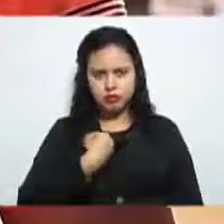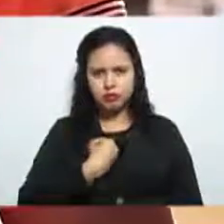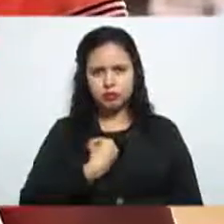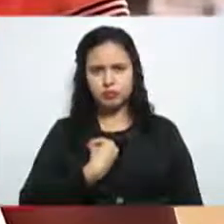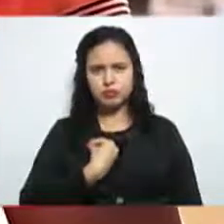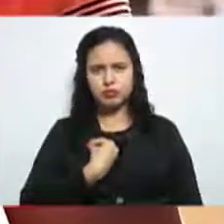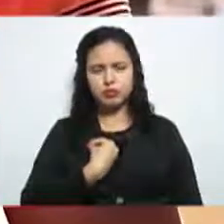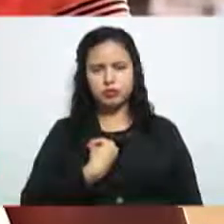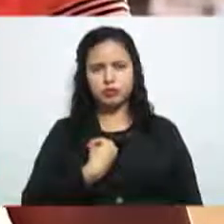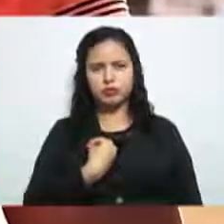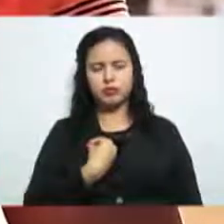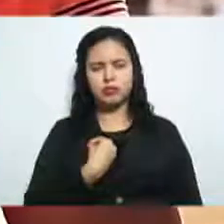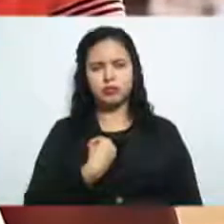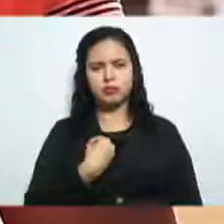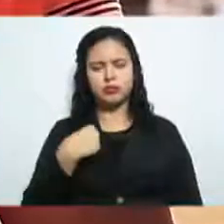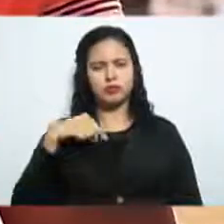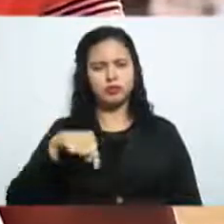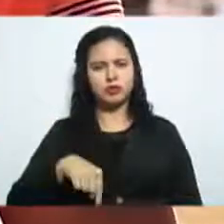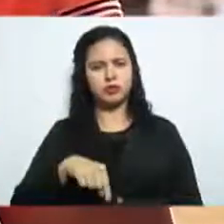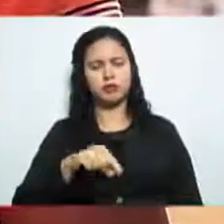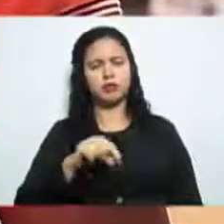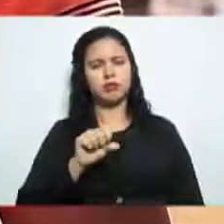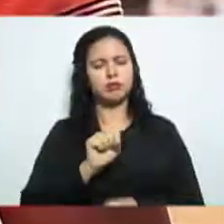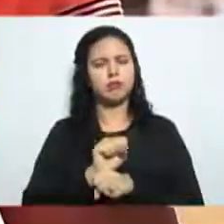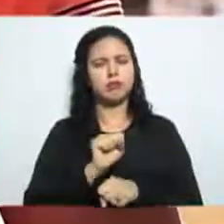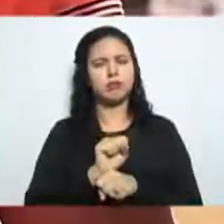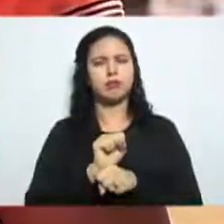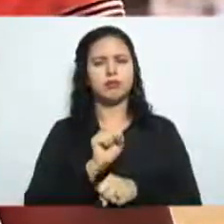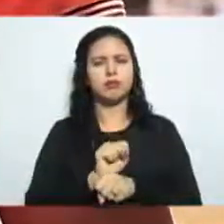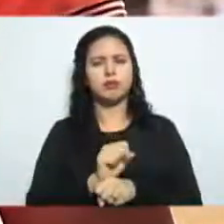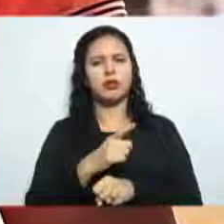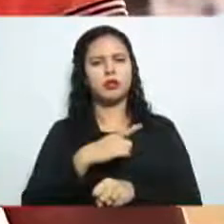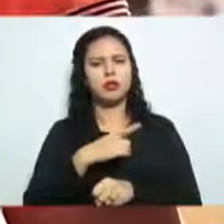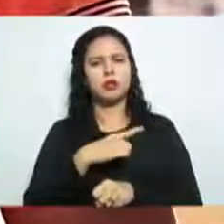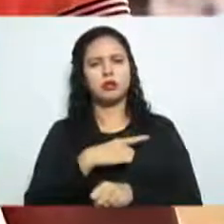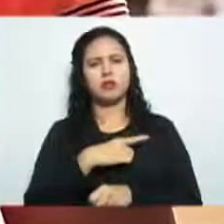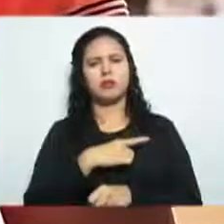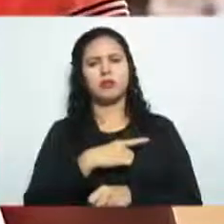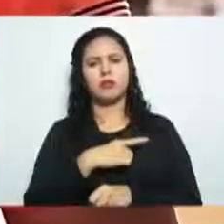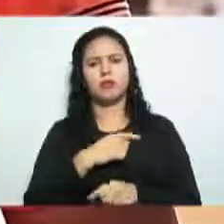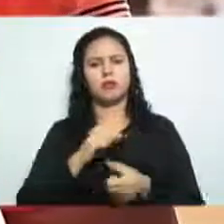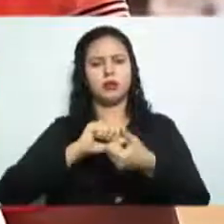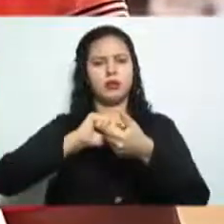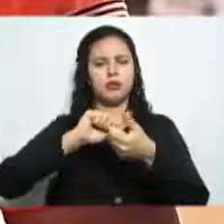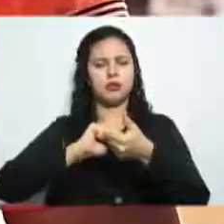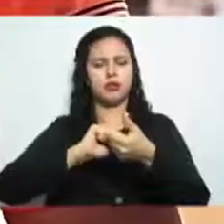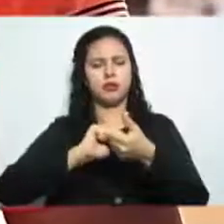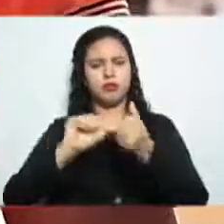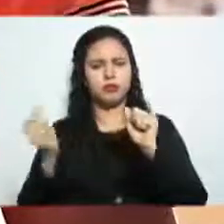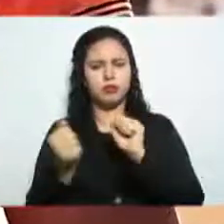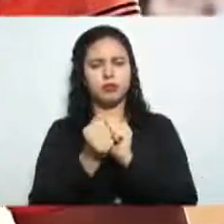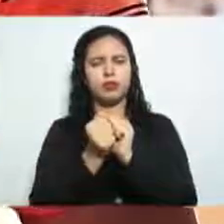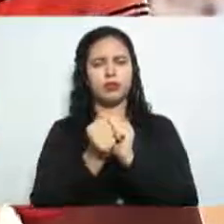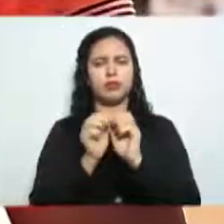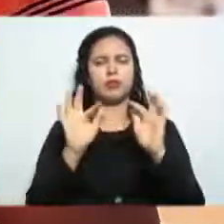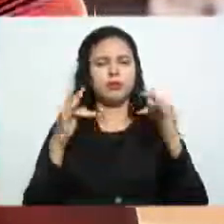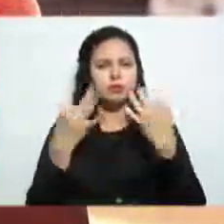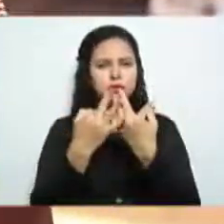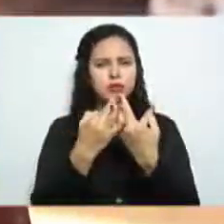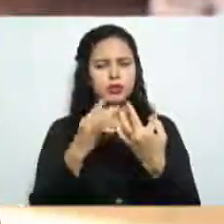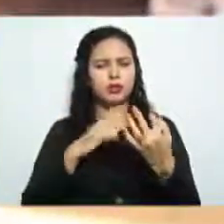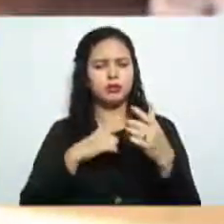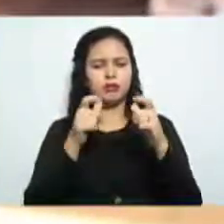situação aqui na esperança de ter aquela dignidade de morar com nossos filhos, né, ter um pedacinho de